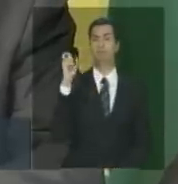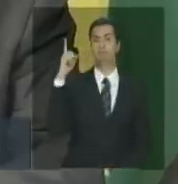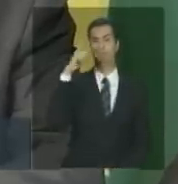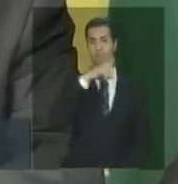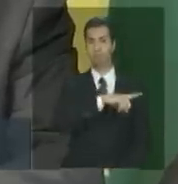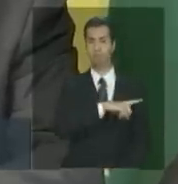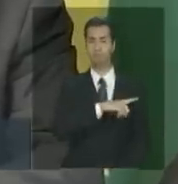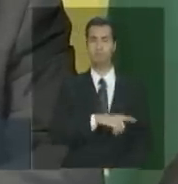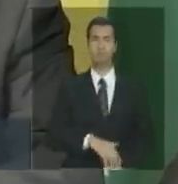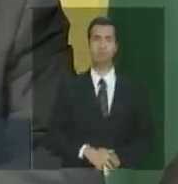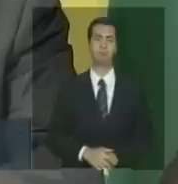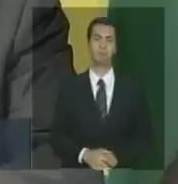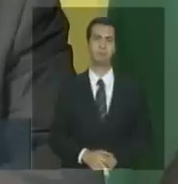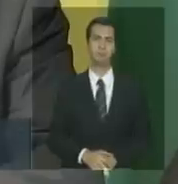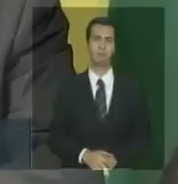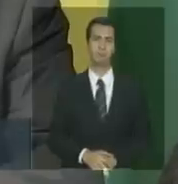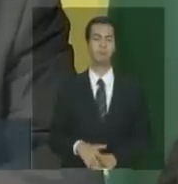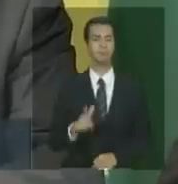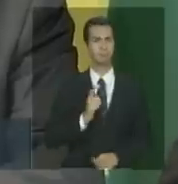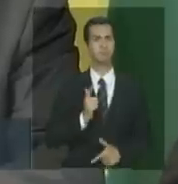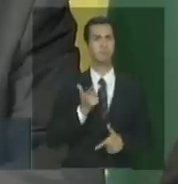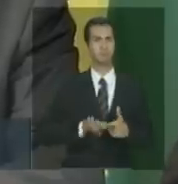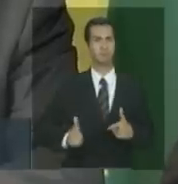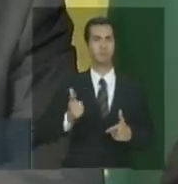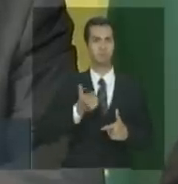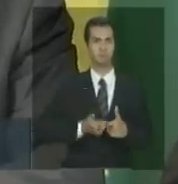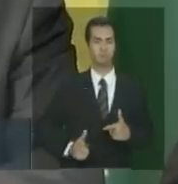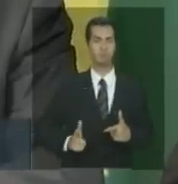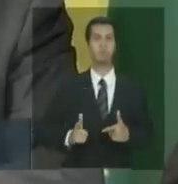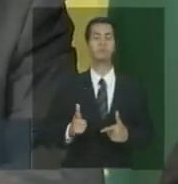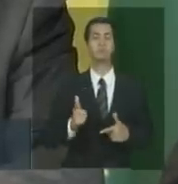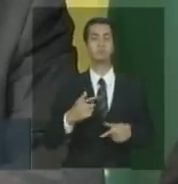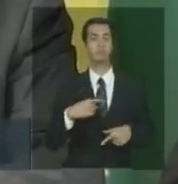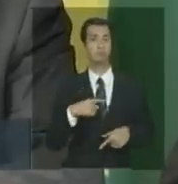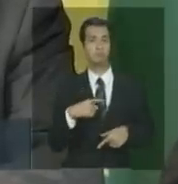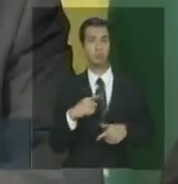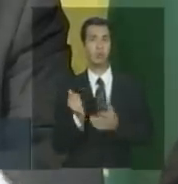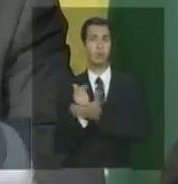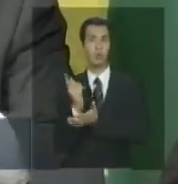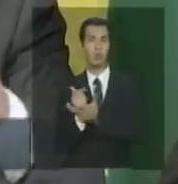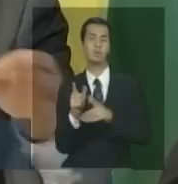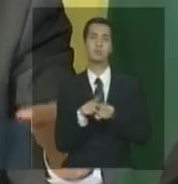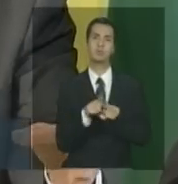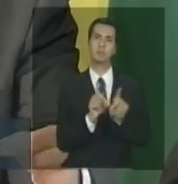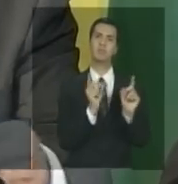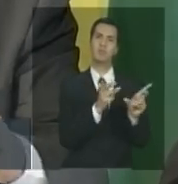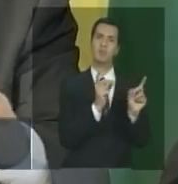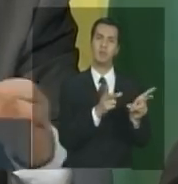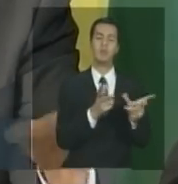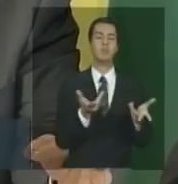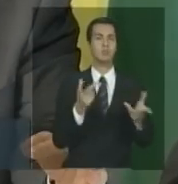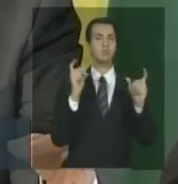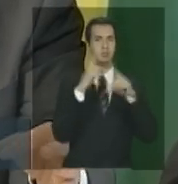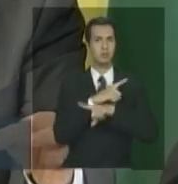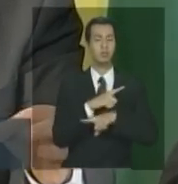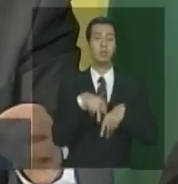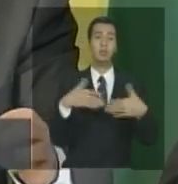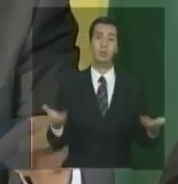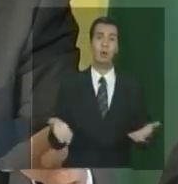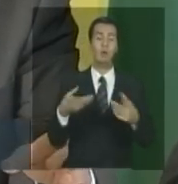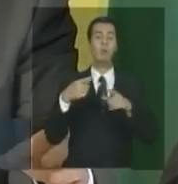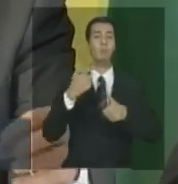concorrência, nós temos tido prejuízo, tanto na exportação quanto na importação. Então, a questão cambial é